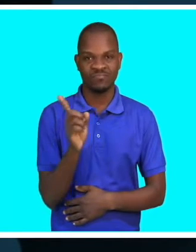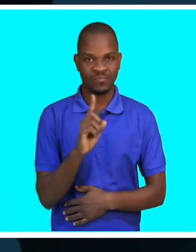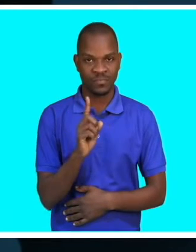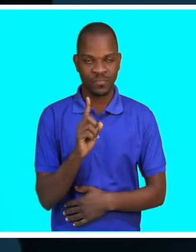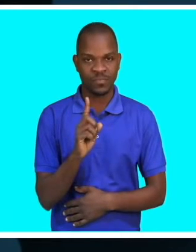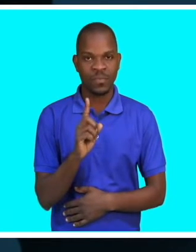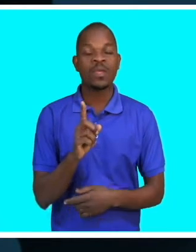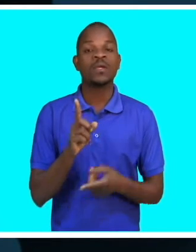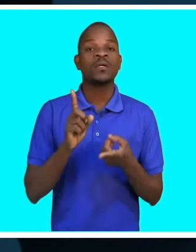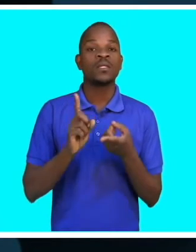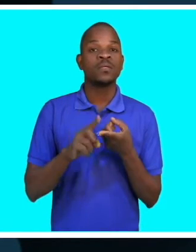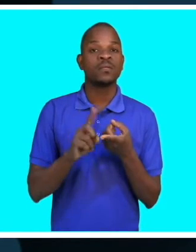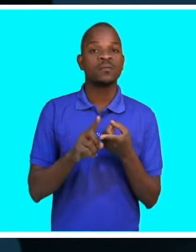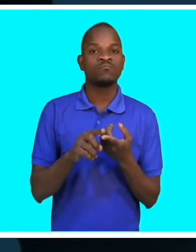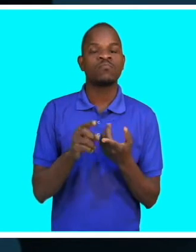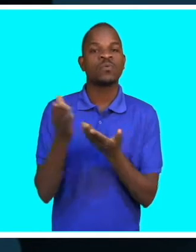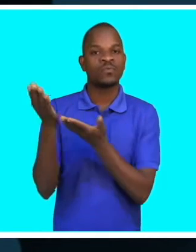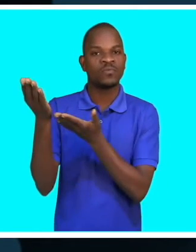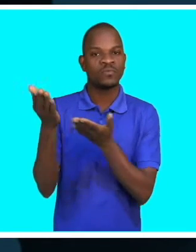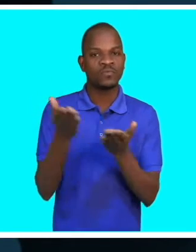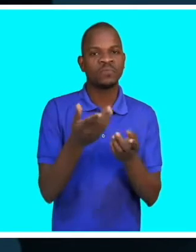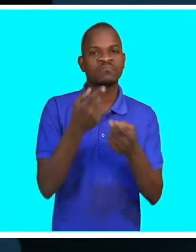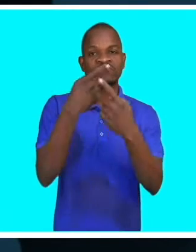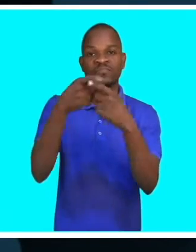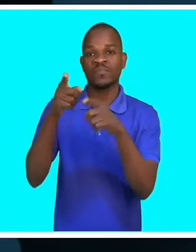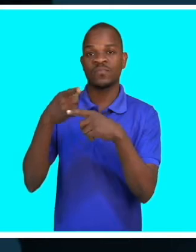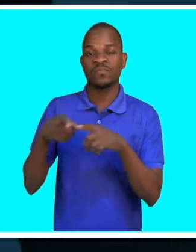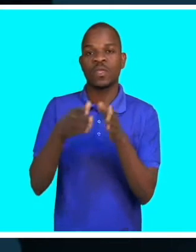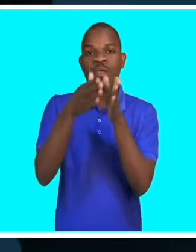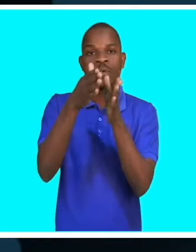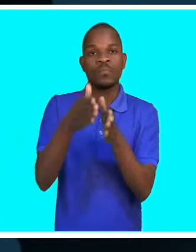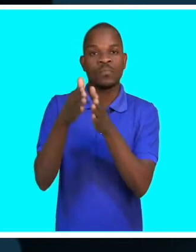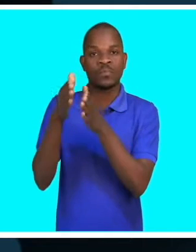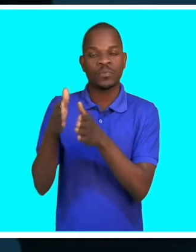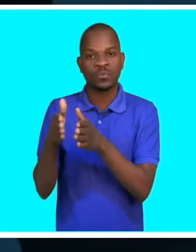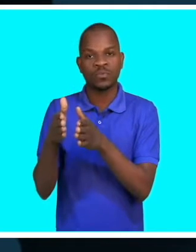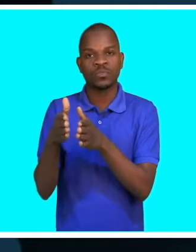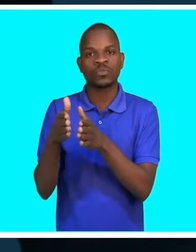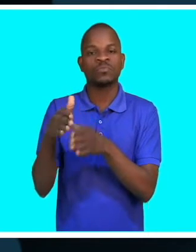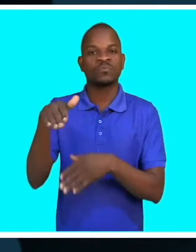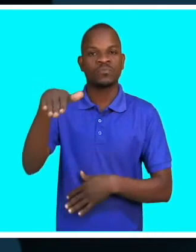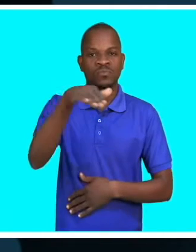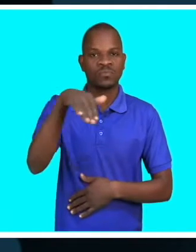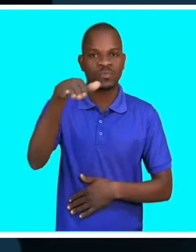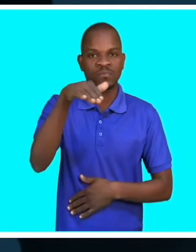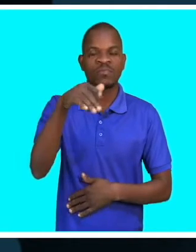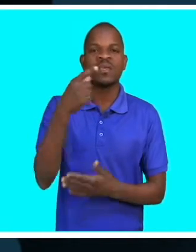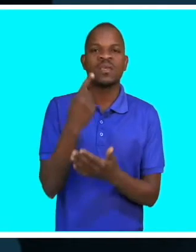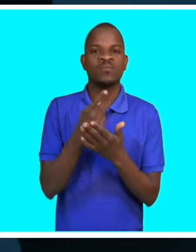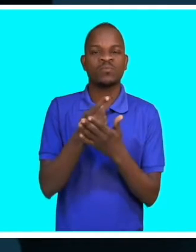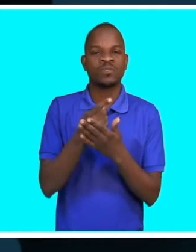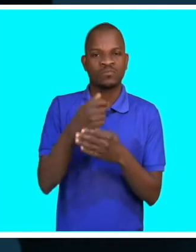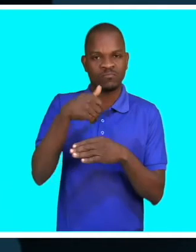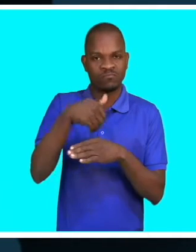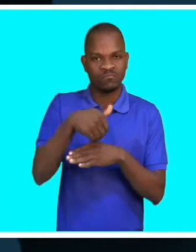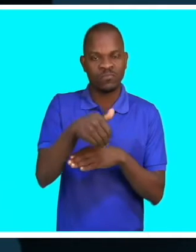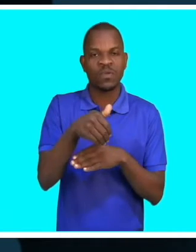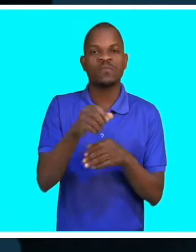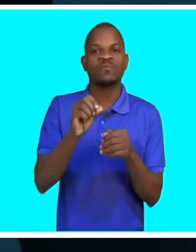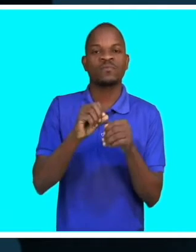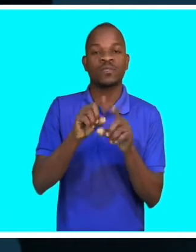ou necessitam desses cuidados especiais, e convidar aos demais atores da sociedade para que